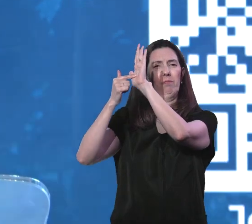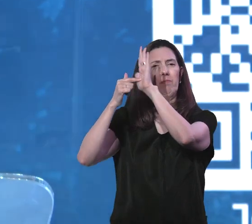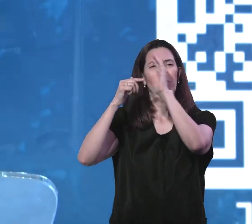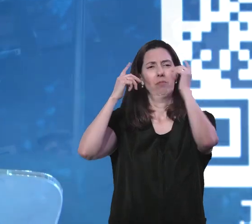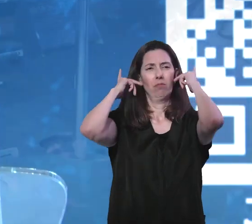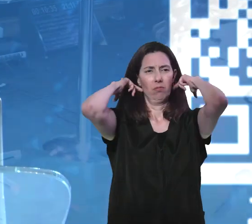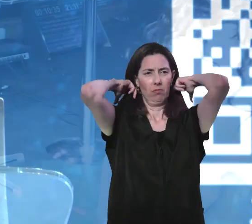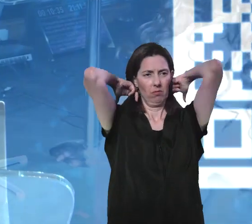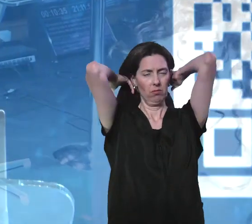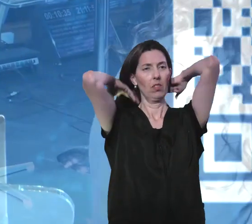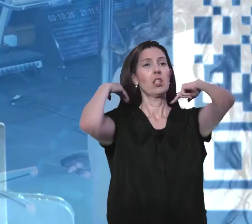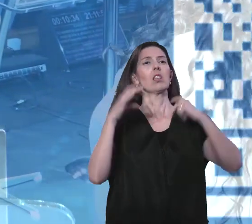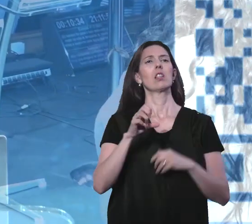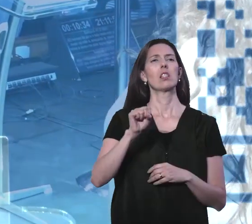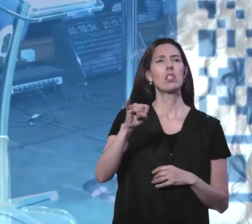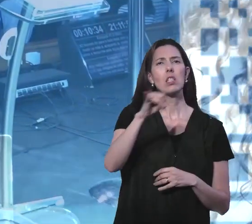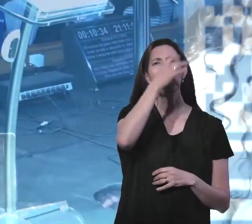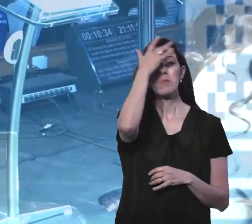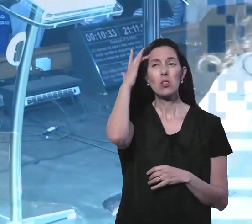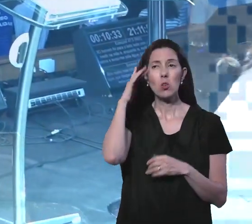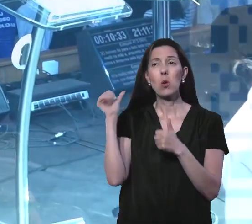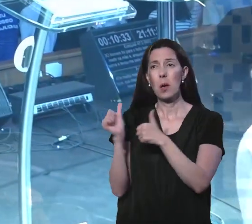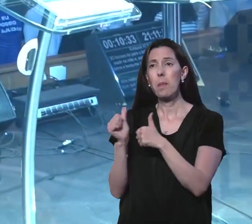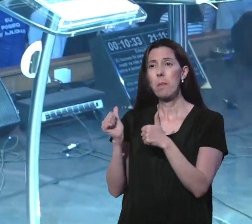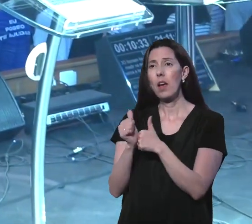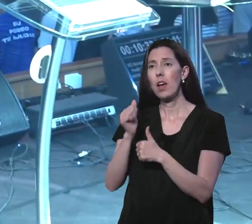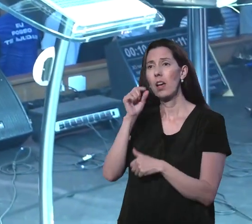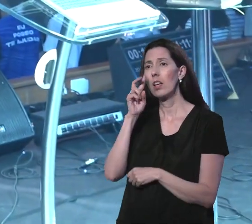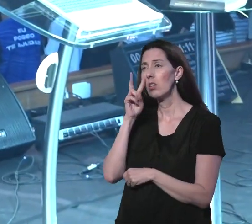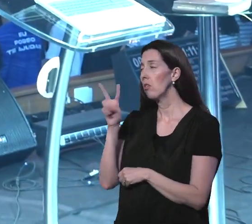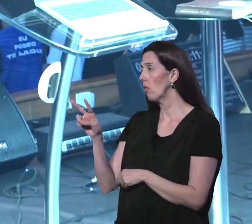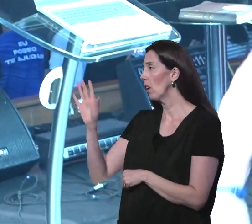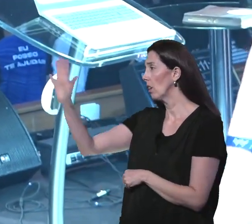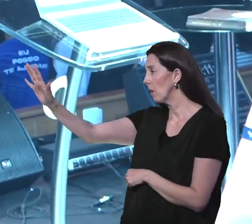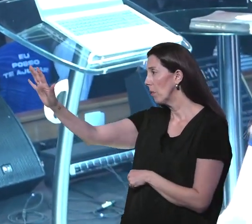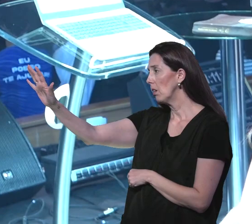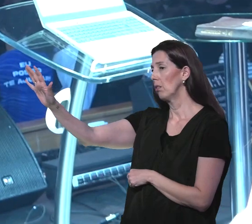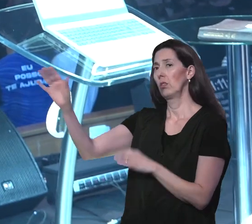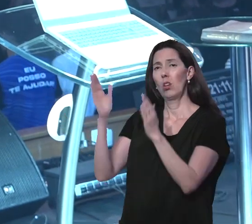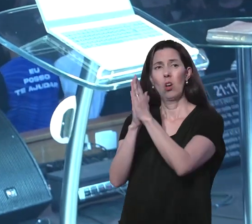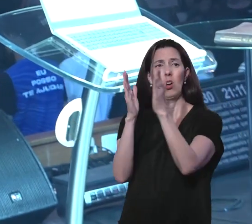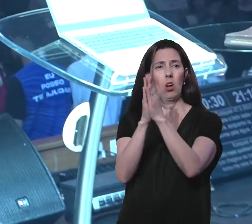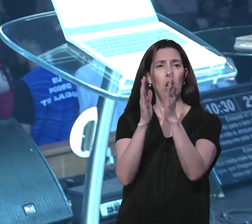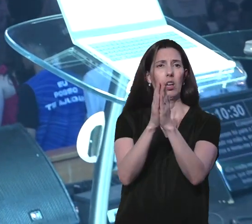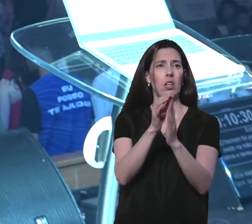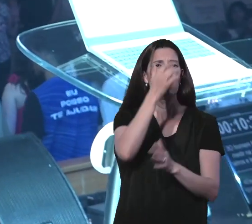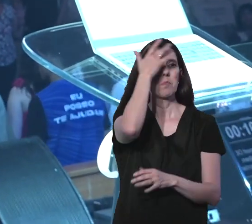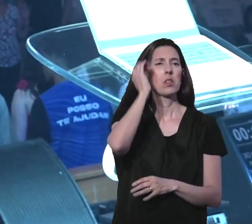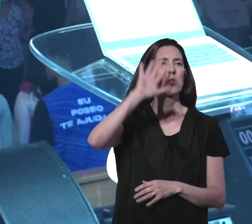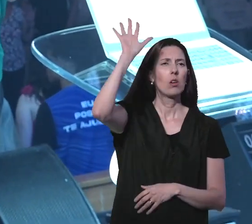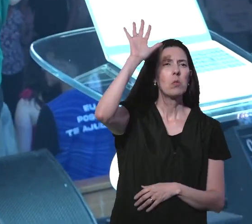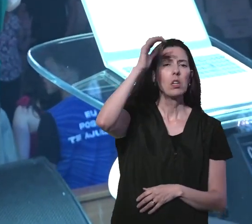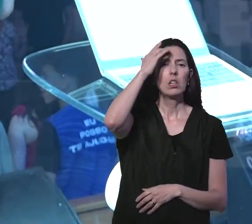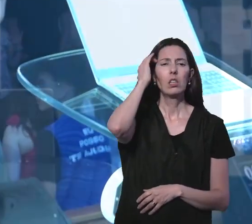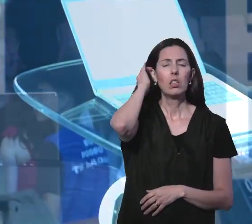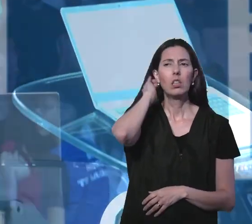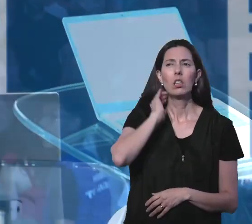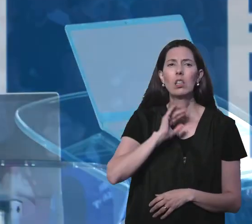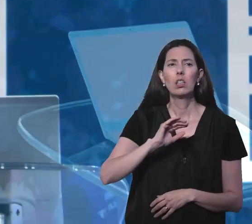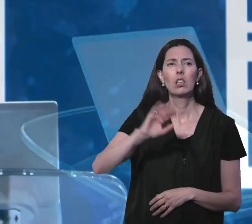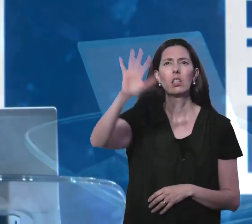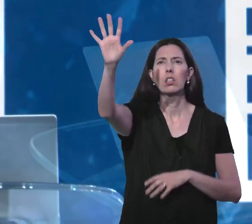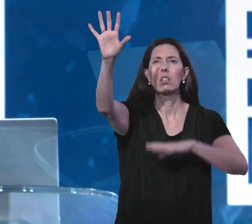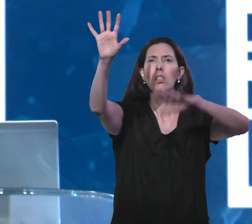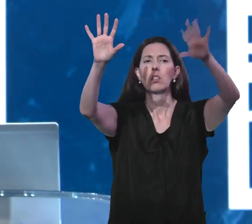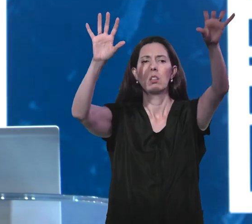E se tem alguém ao seu redor, estende a mão nessa pessoa e comece a orar por ela. Eu vou pedir para o pessoal do Flow que está aqui na frente, estende a mão